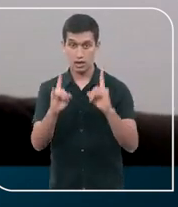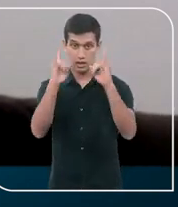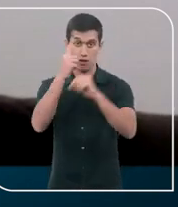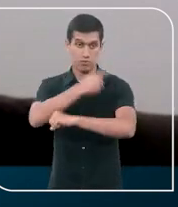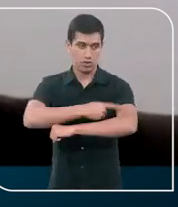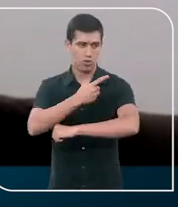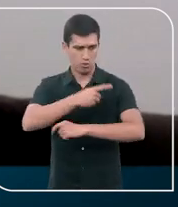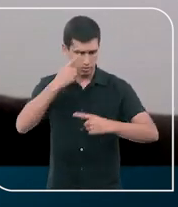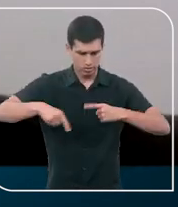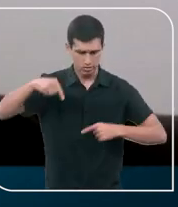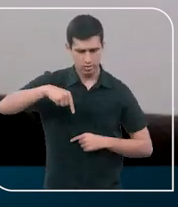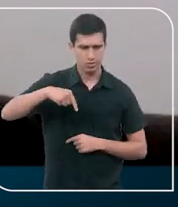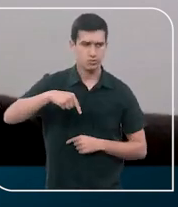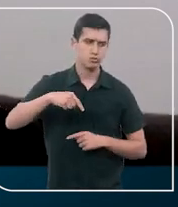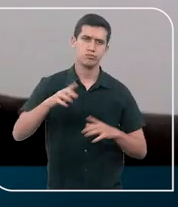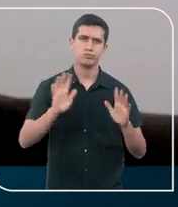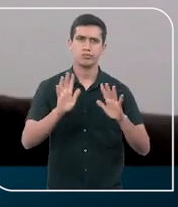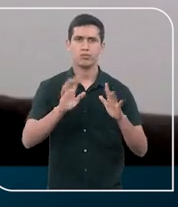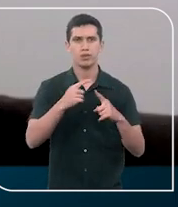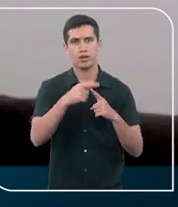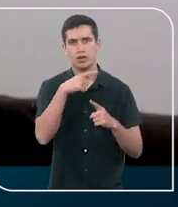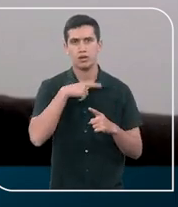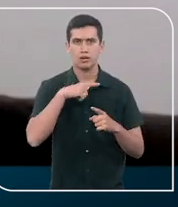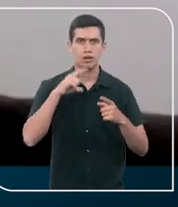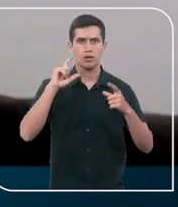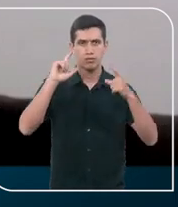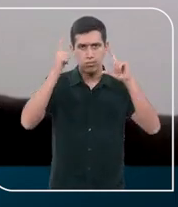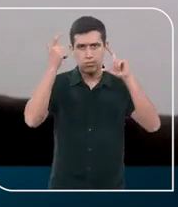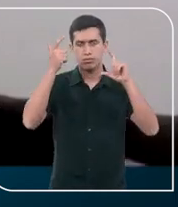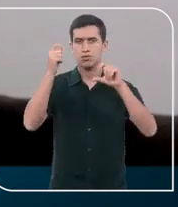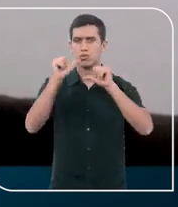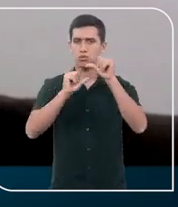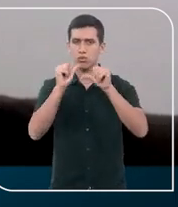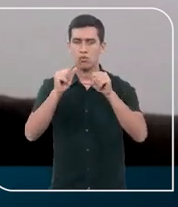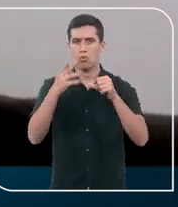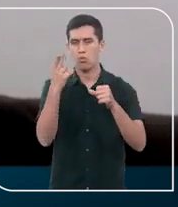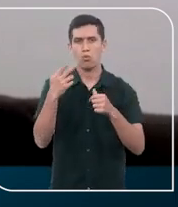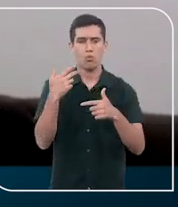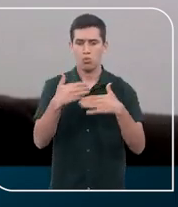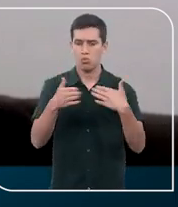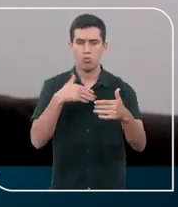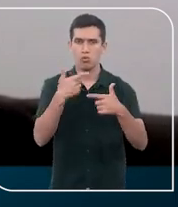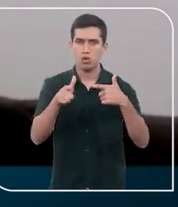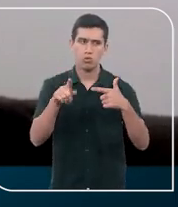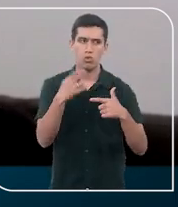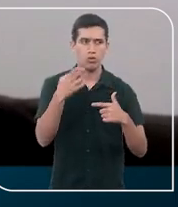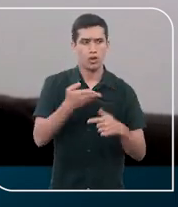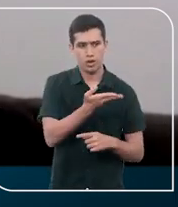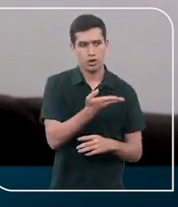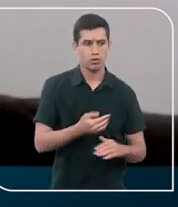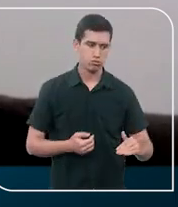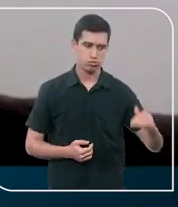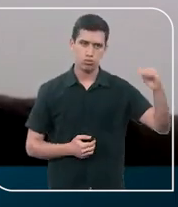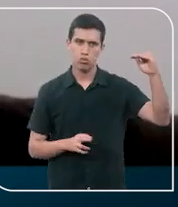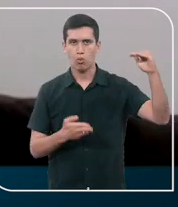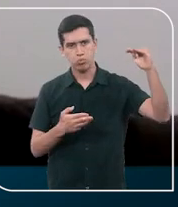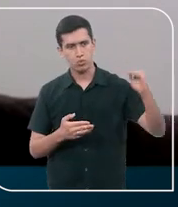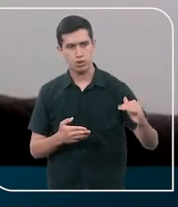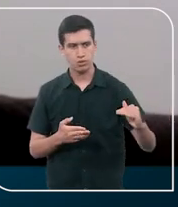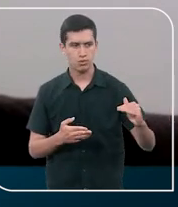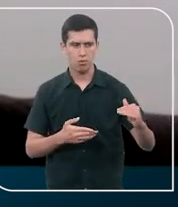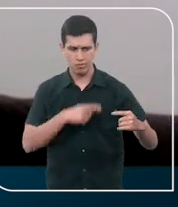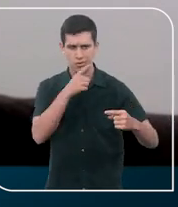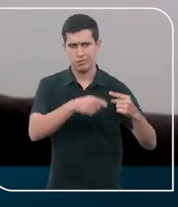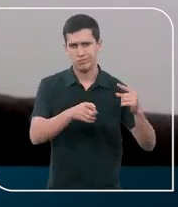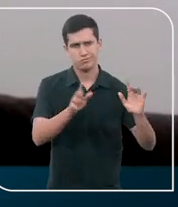qualquer transtorno, qualquer problema, ou ela é mais alta, mais baixa. Então, o que a gente viu? Primeiro, a gente teve